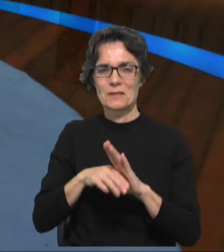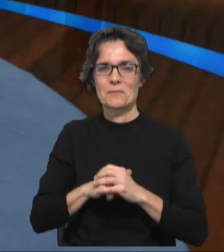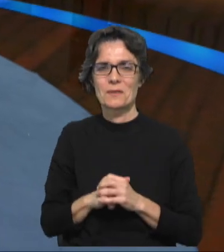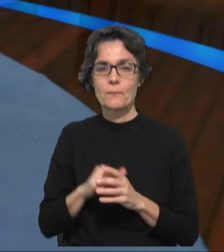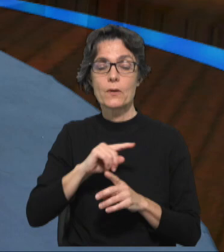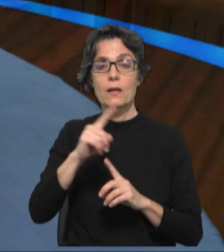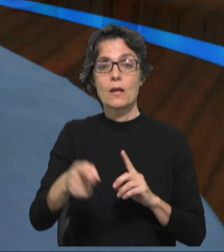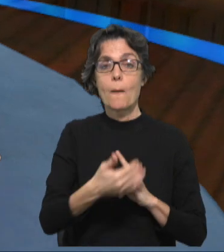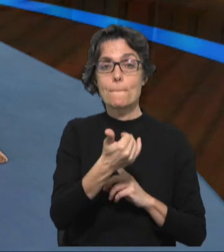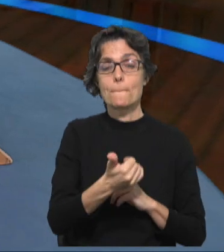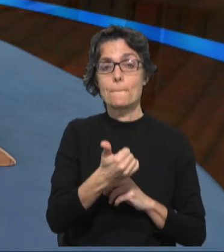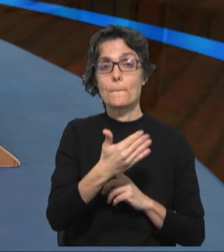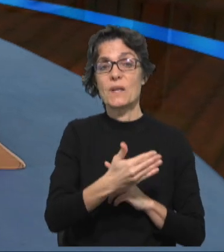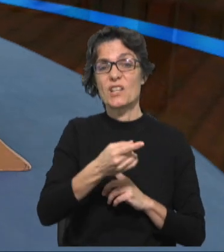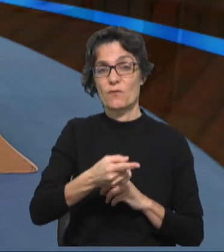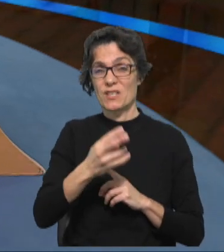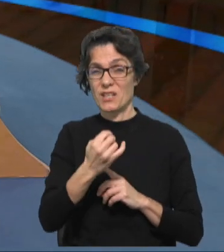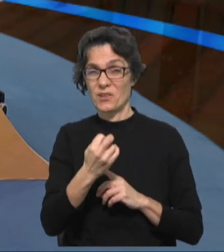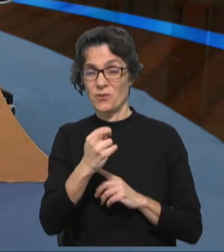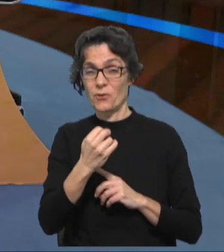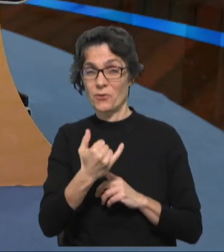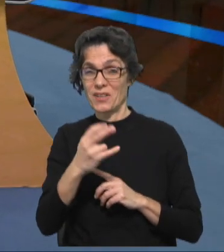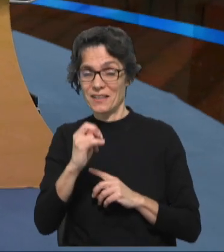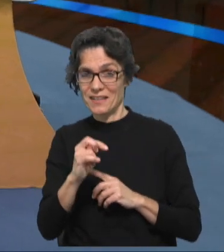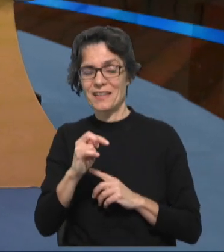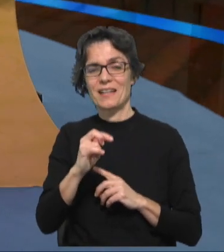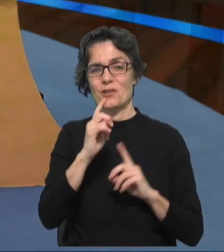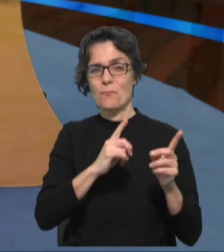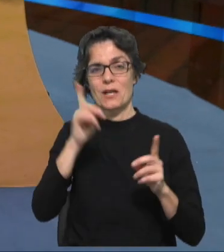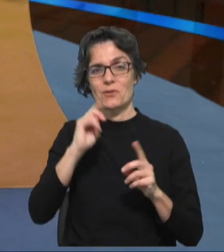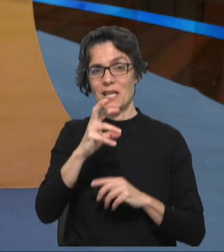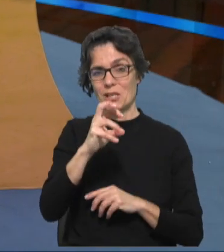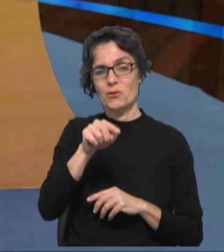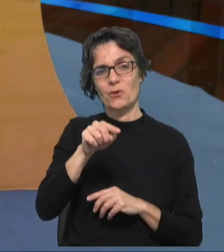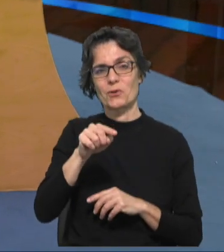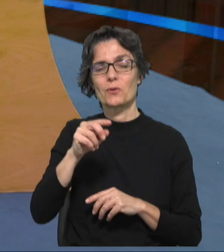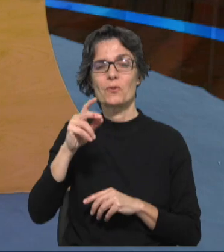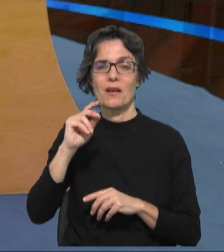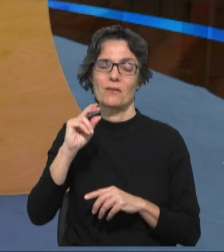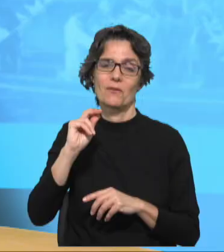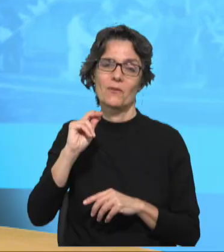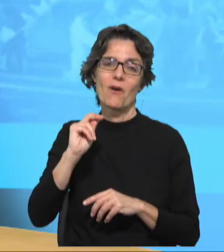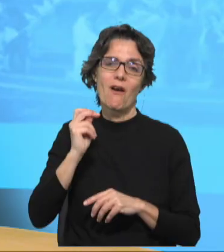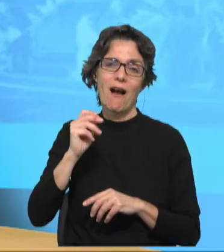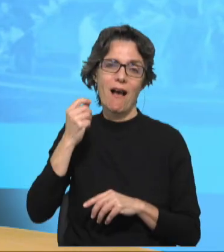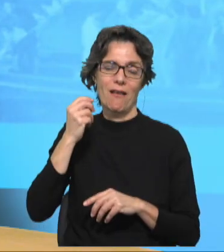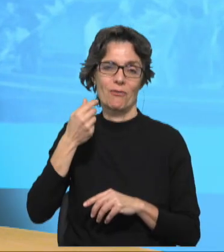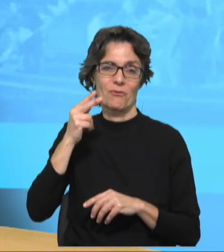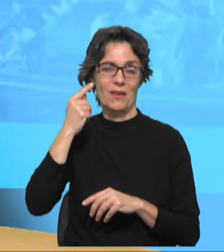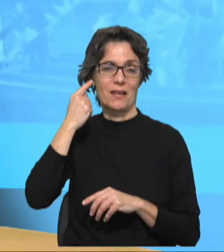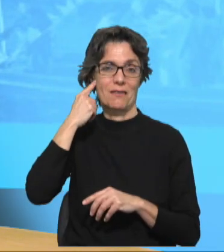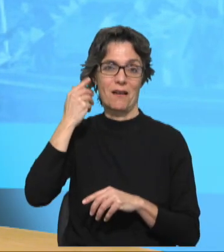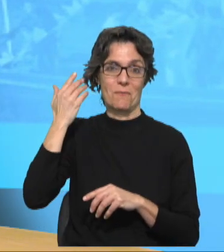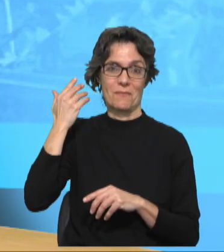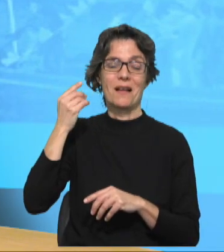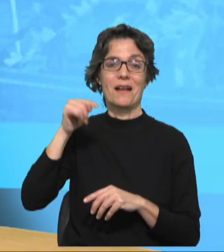março de 1923, portanto faz amanhã 100 anos, que saía um título novo na cidade de Évora, com este